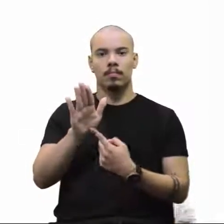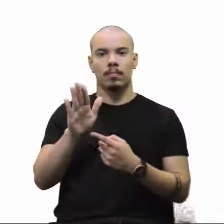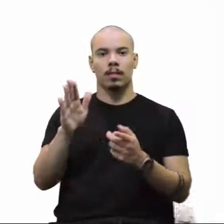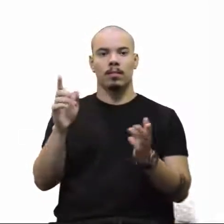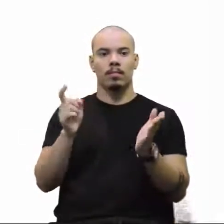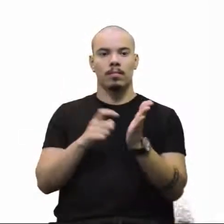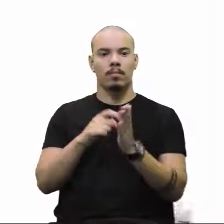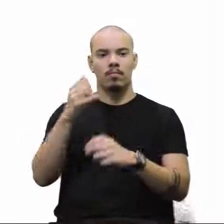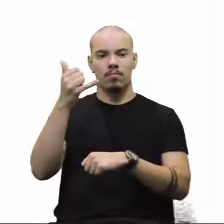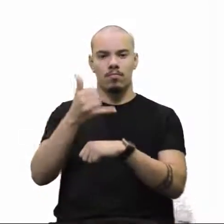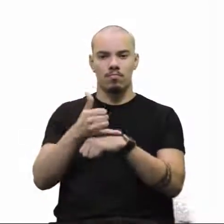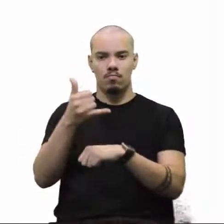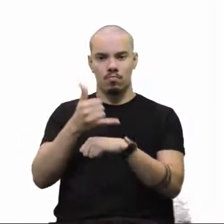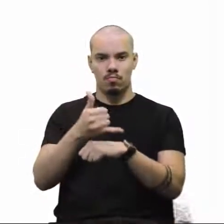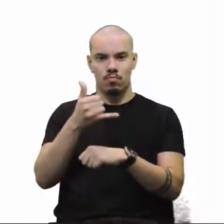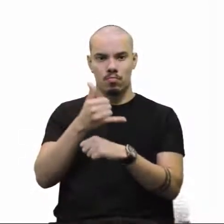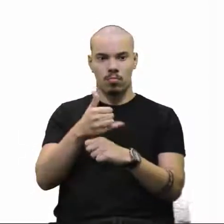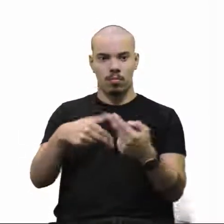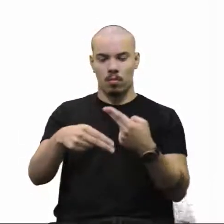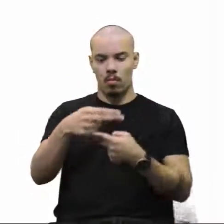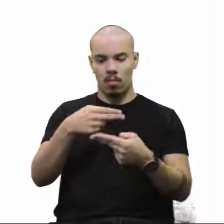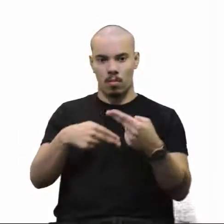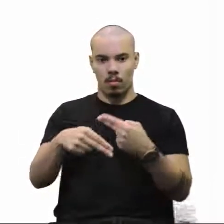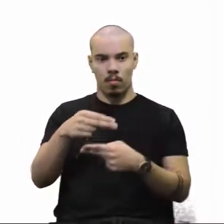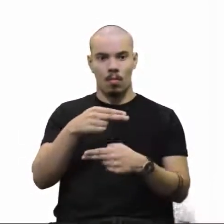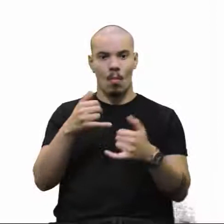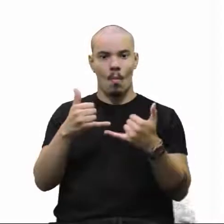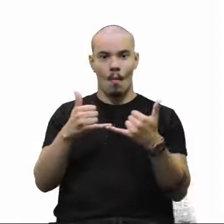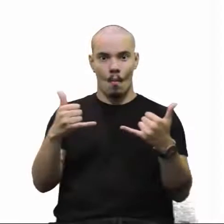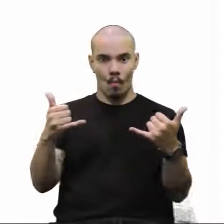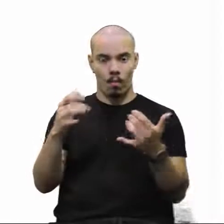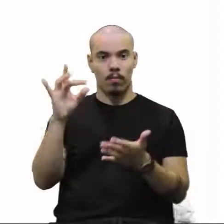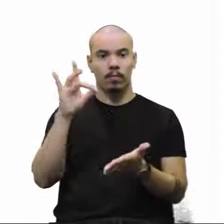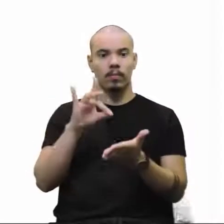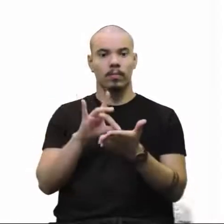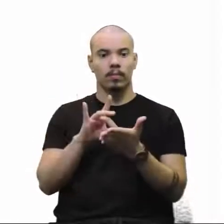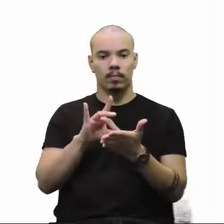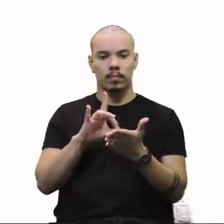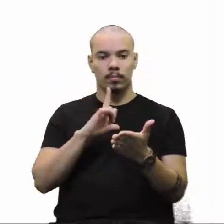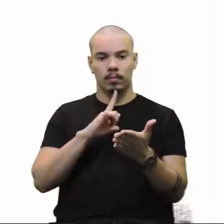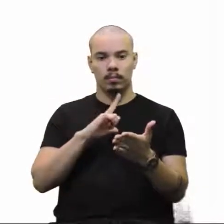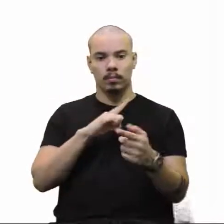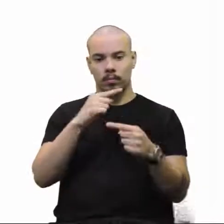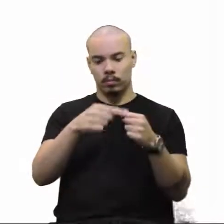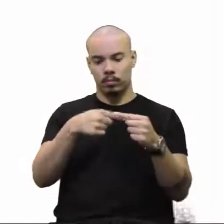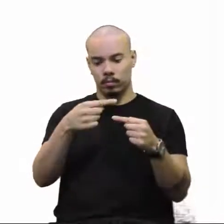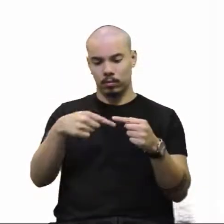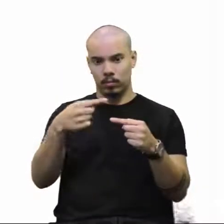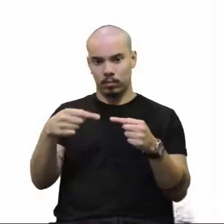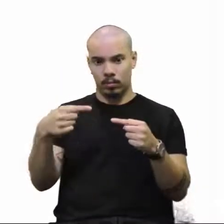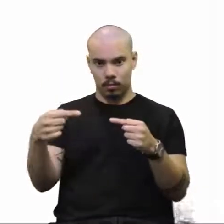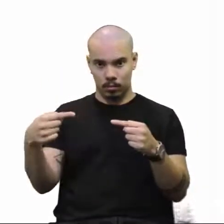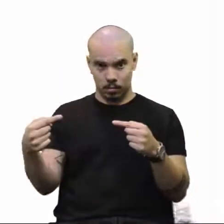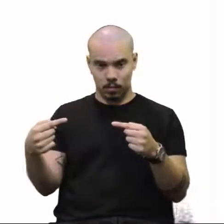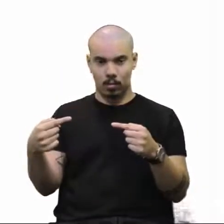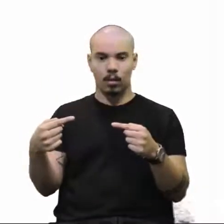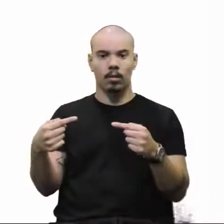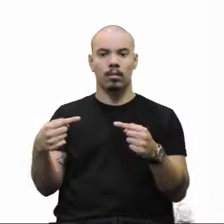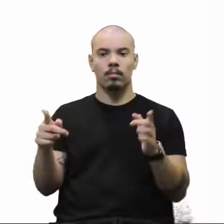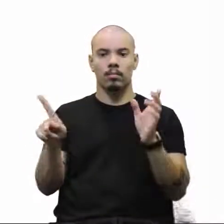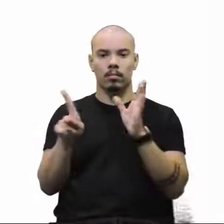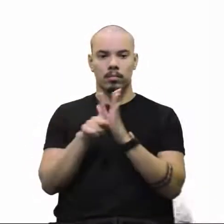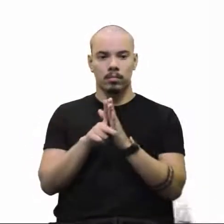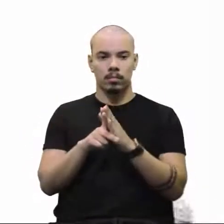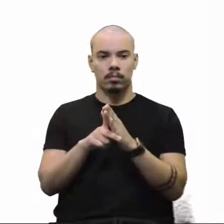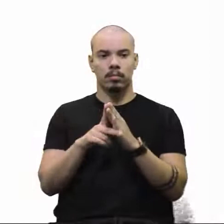né? Envolto por um fio fino. Aí, na verdade, formou um solenoide com núcleo, né? Isso. De cobre